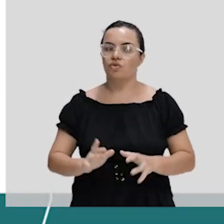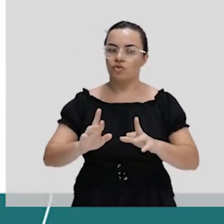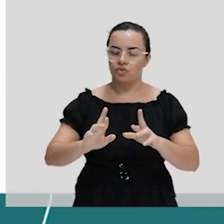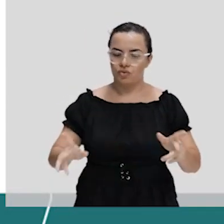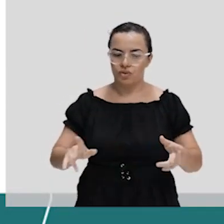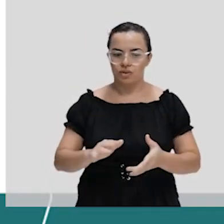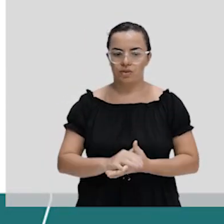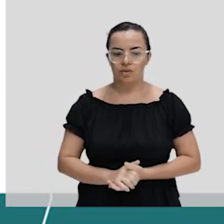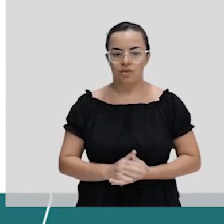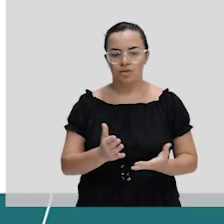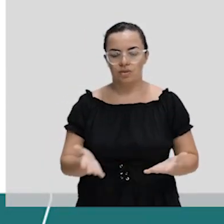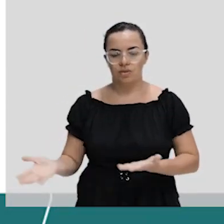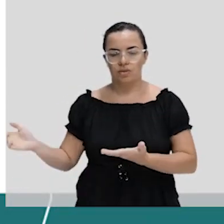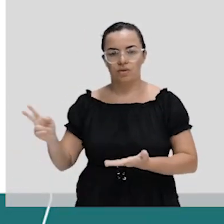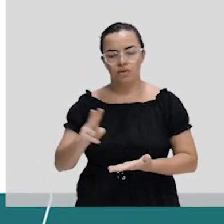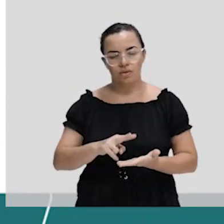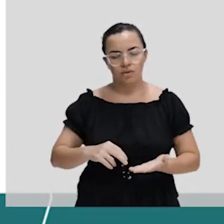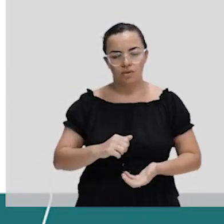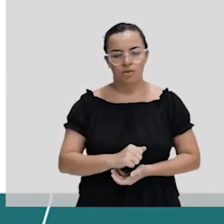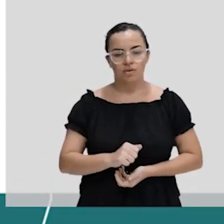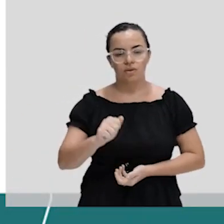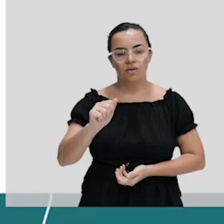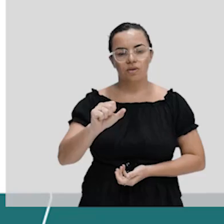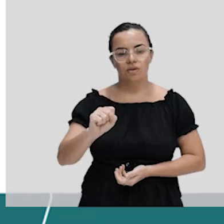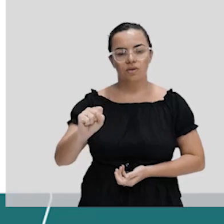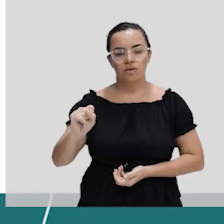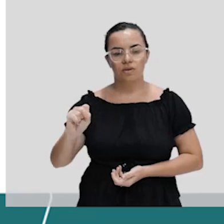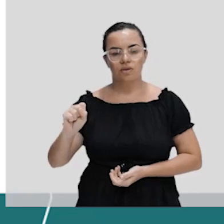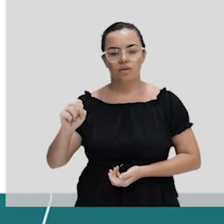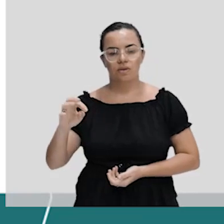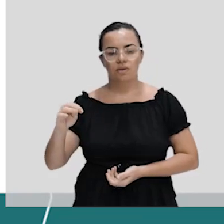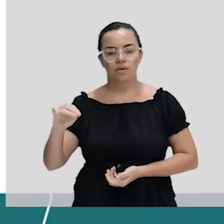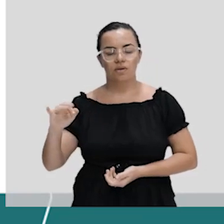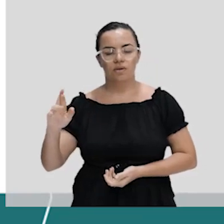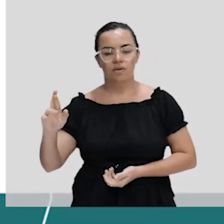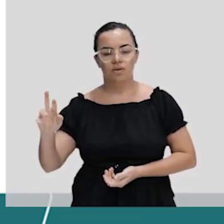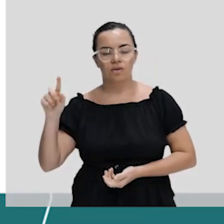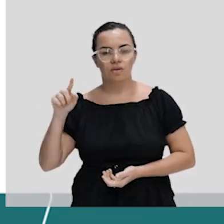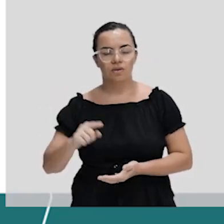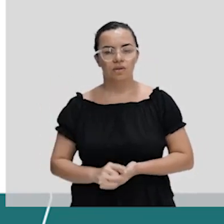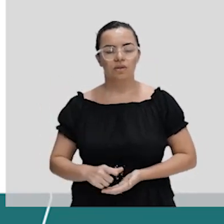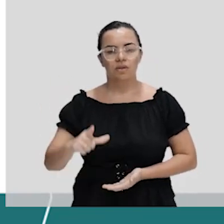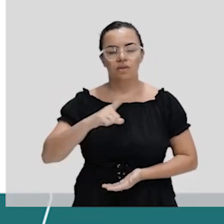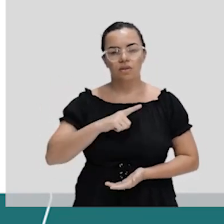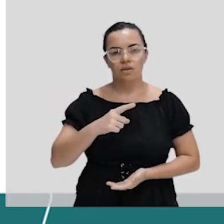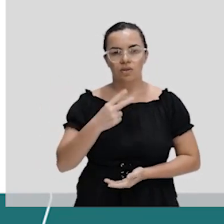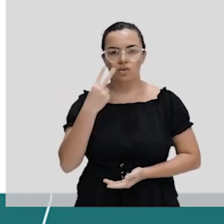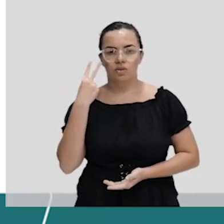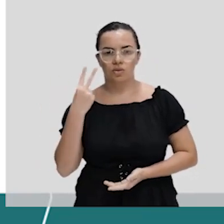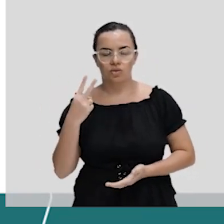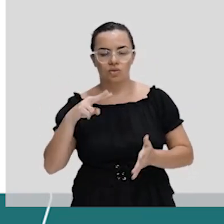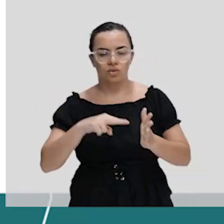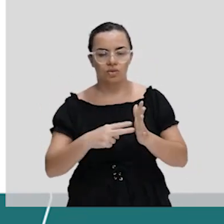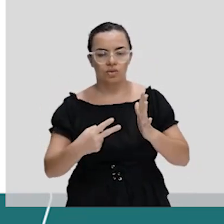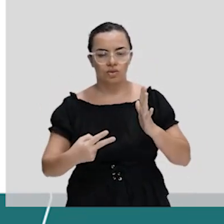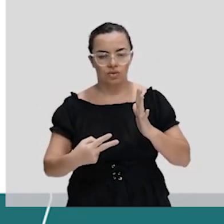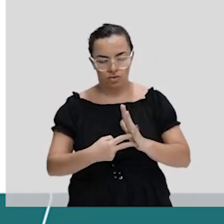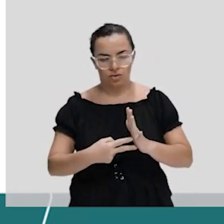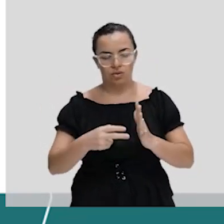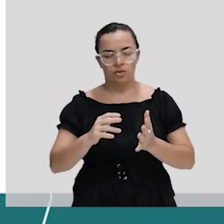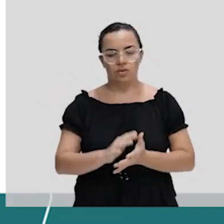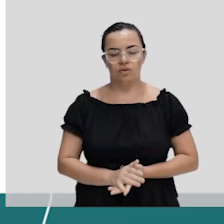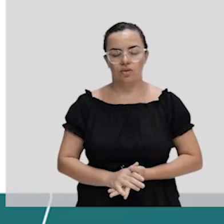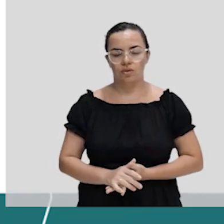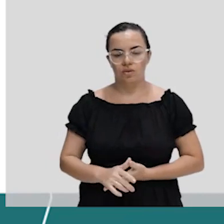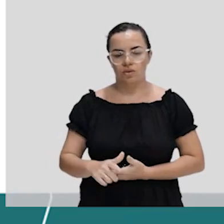Assistir. Olha só, o verbo assistir, ele tem duas significações. Então, para cada significação, uma regência. Ele